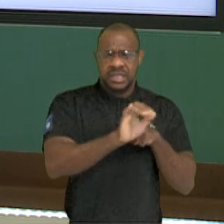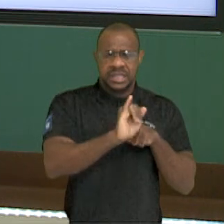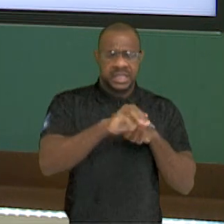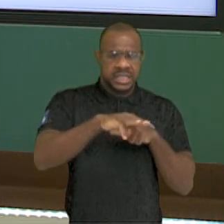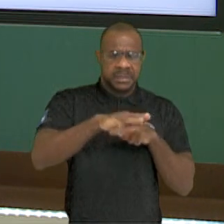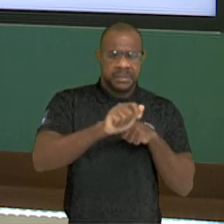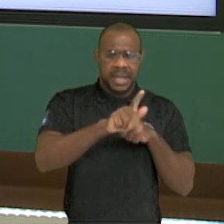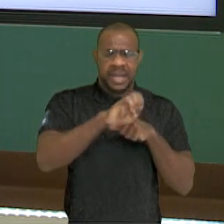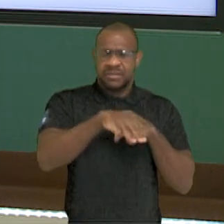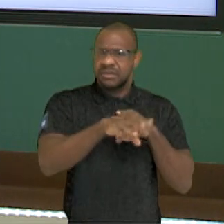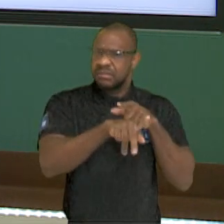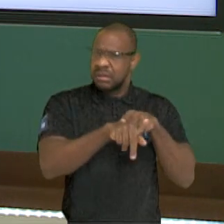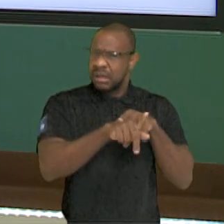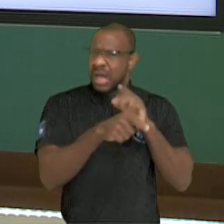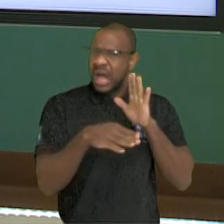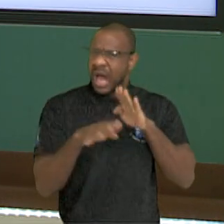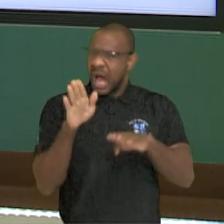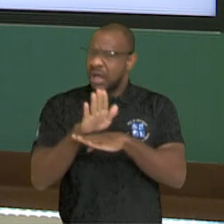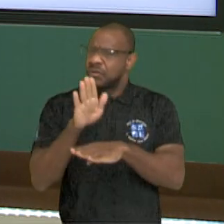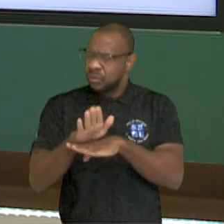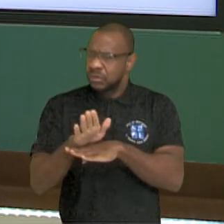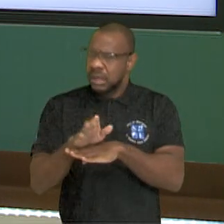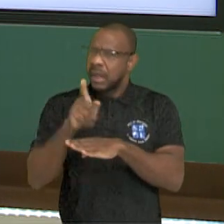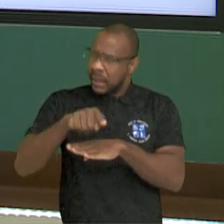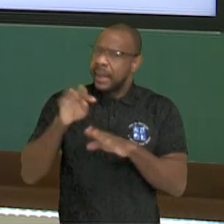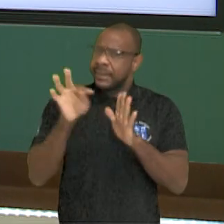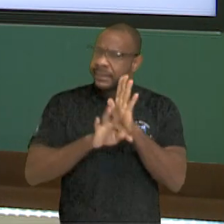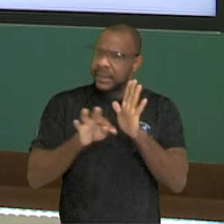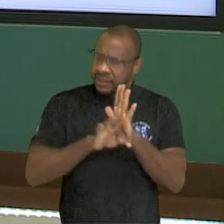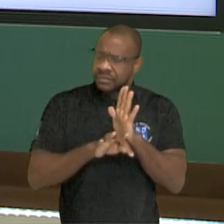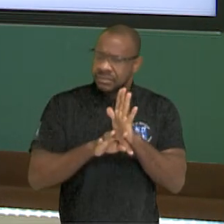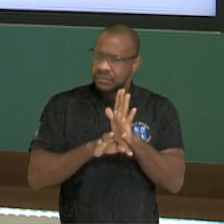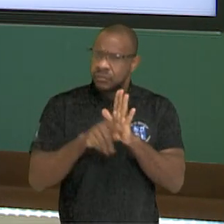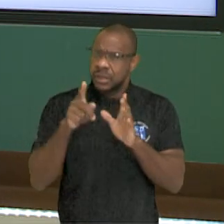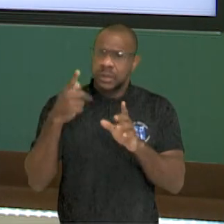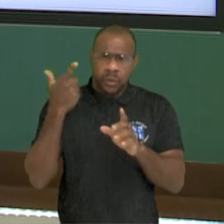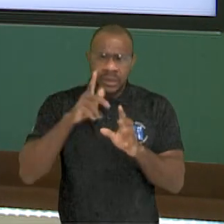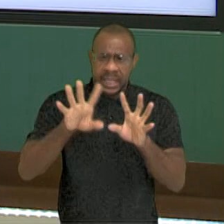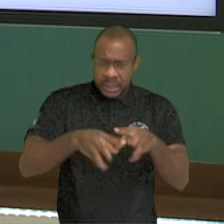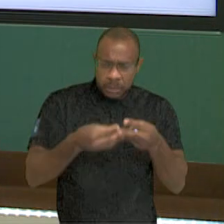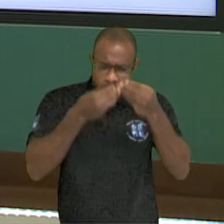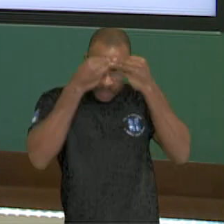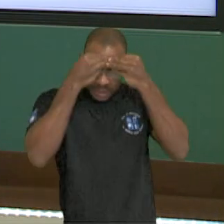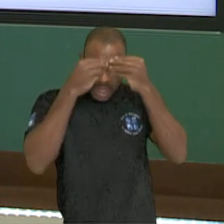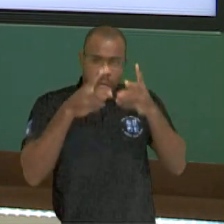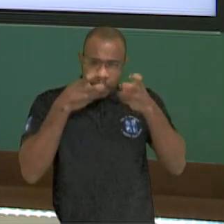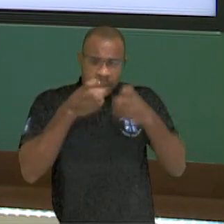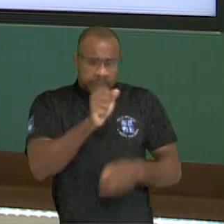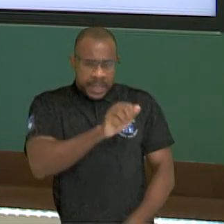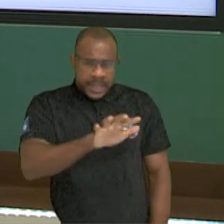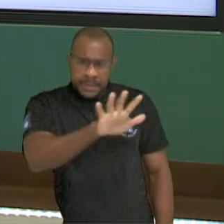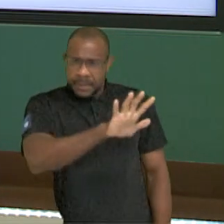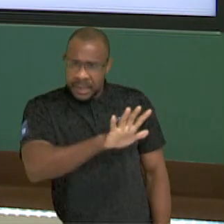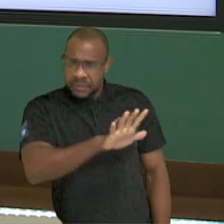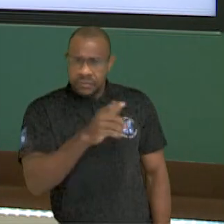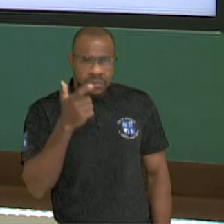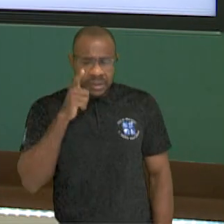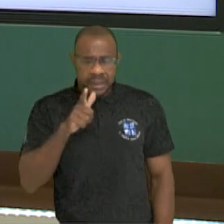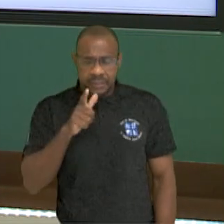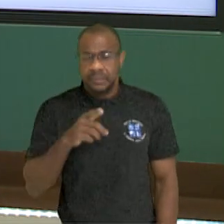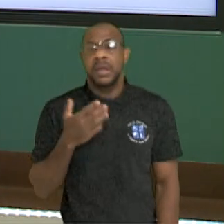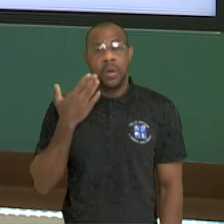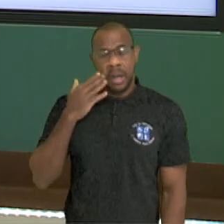pode ser considerada um texto? Então, eu acho que sim, hein, pessoal? Vocês também, se nós formos lembrar,